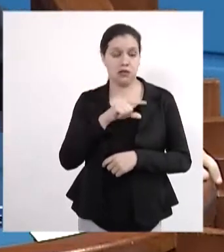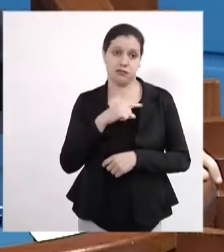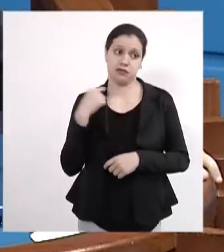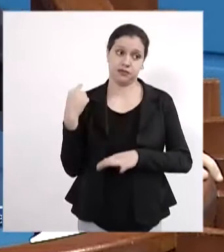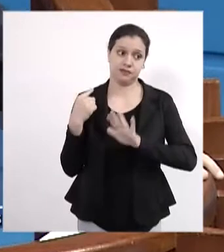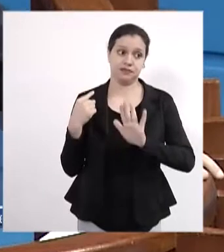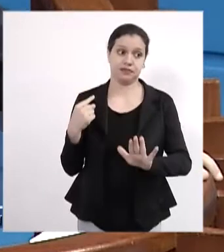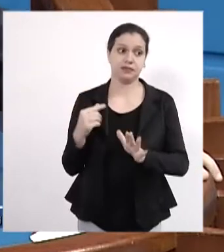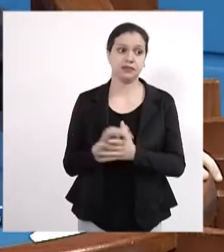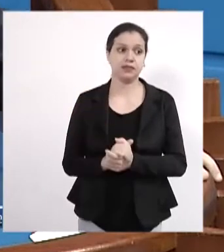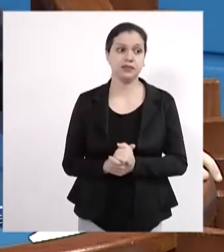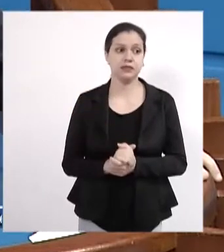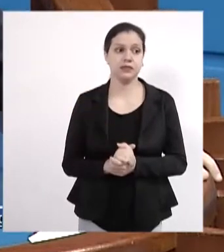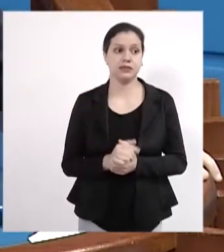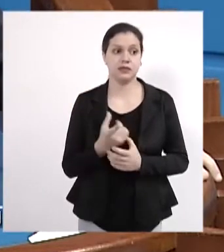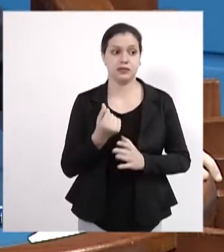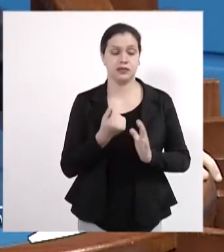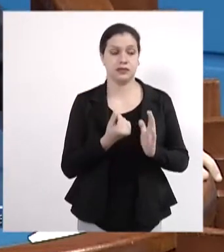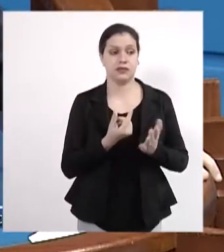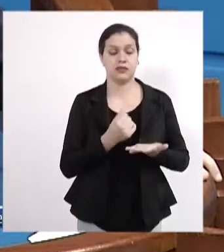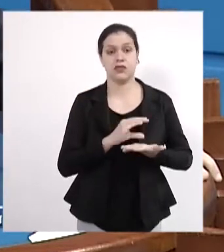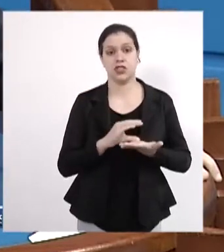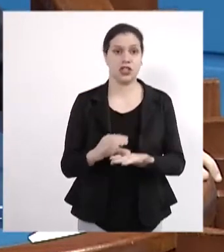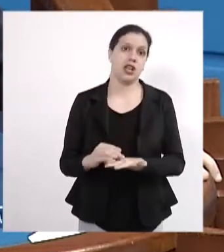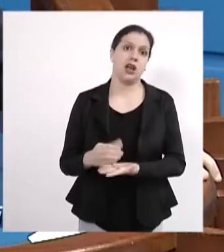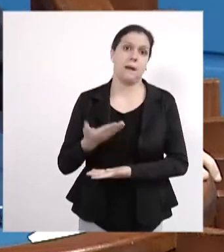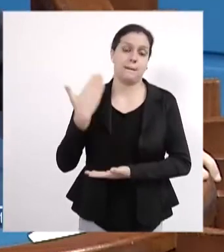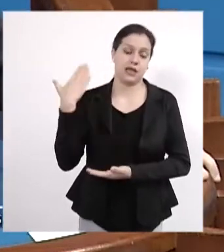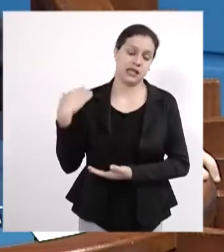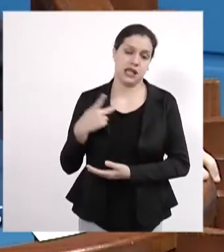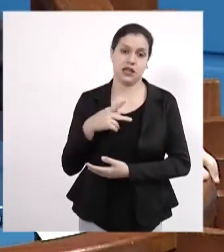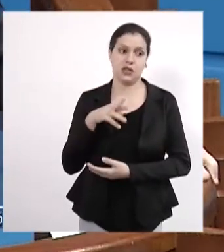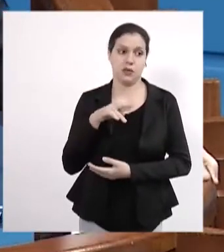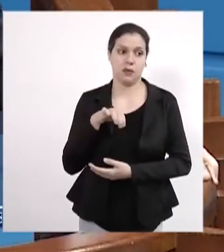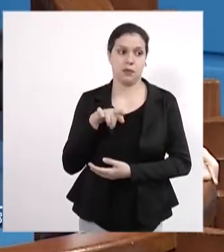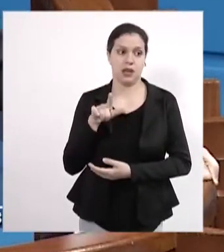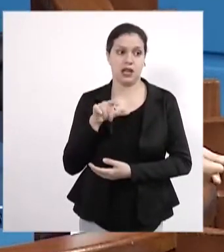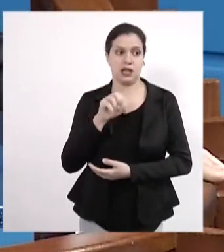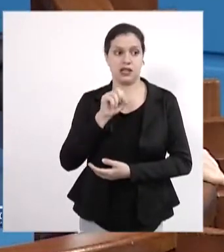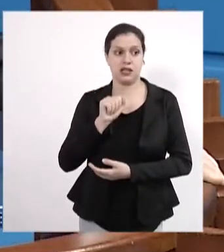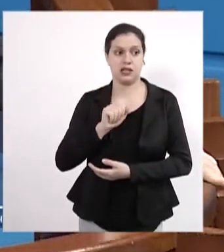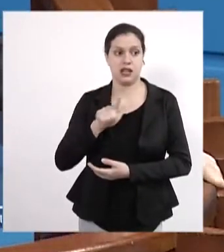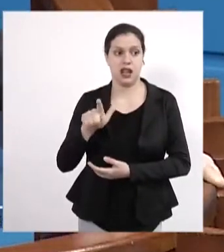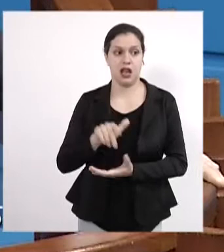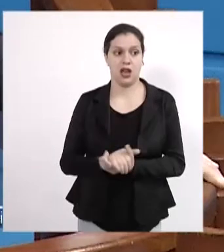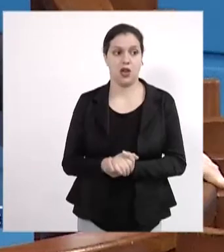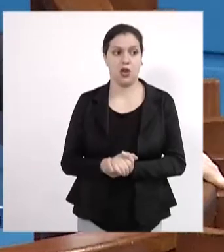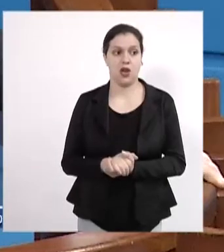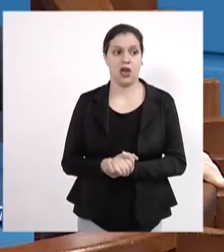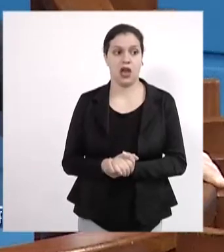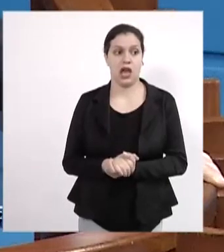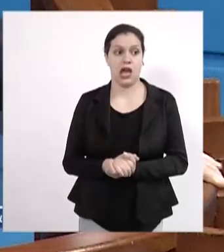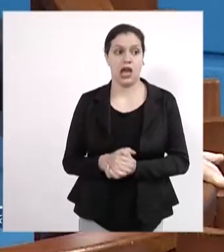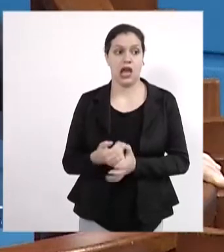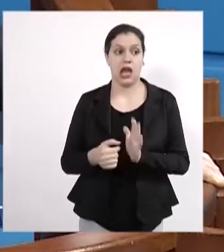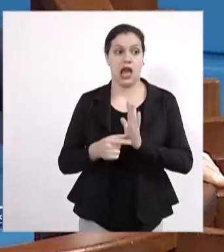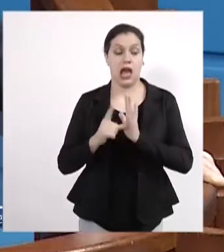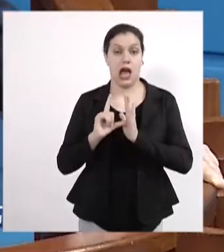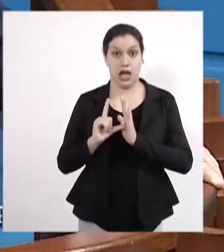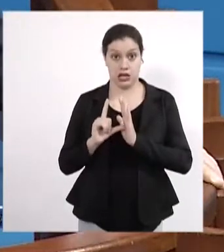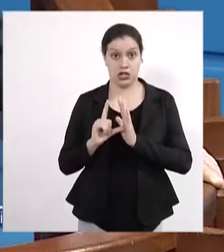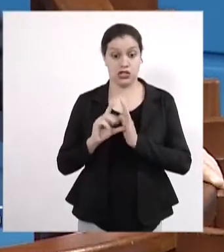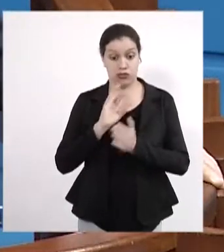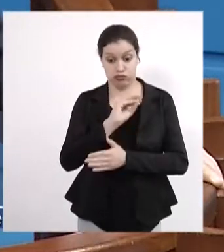e educação, como foi amplamente discutido antes. O pré-sal, olha só a riqueza que esse país